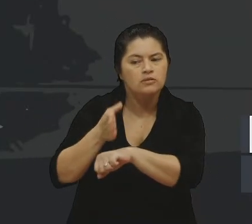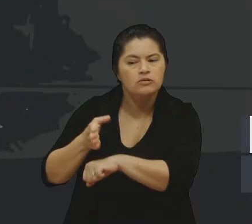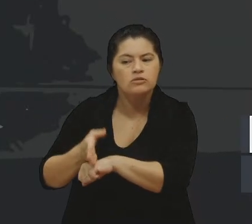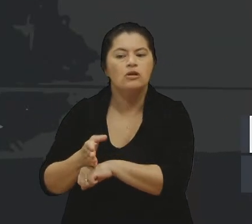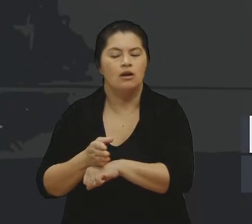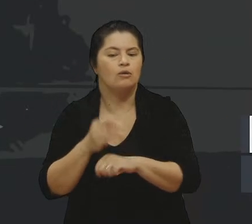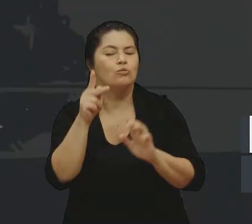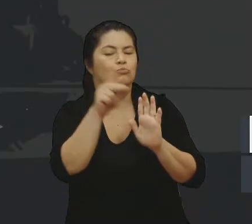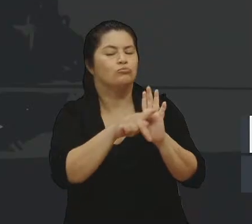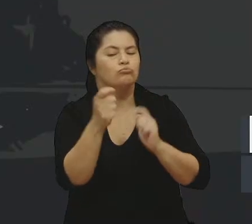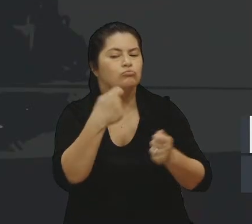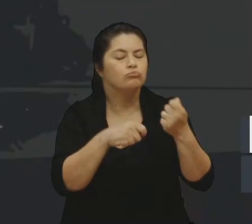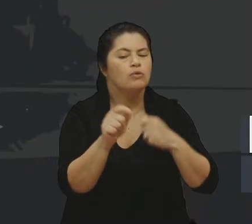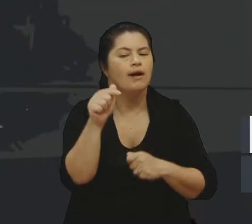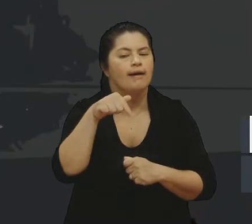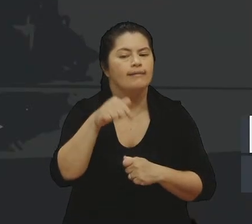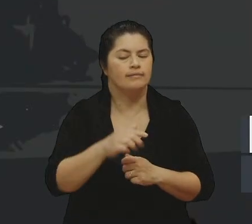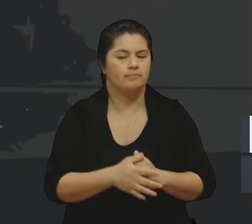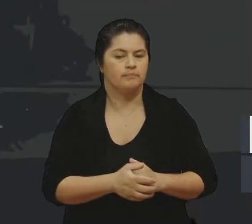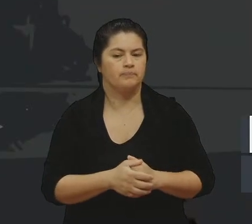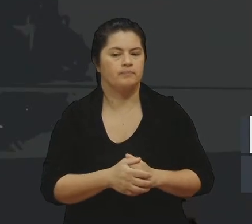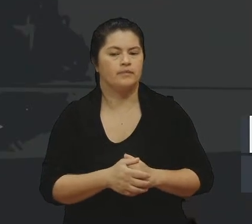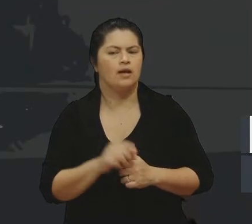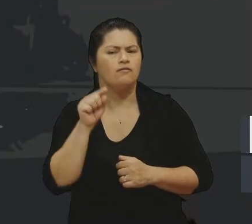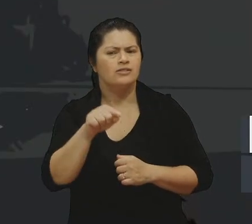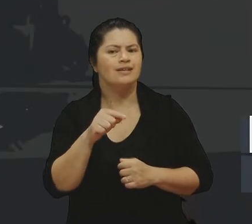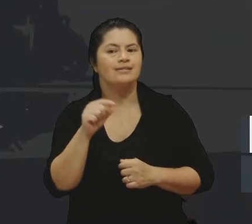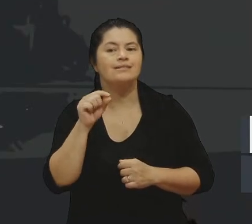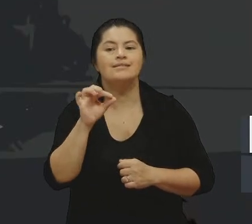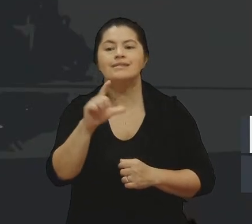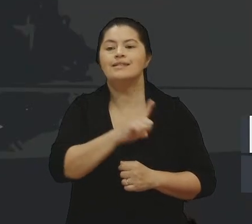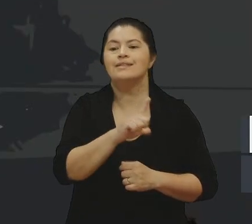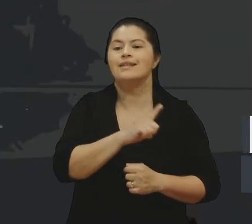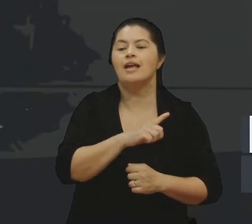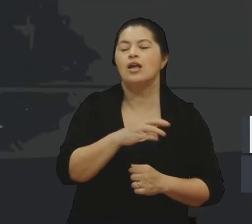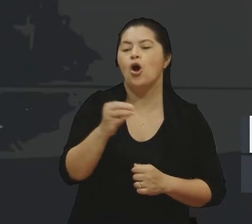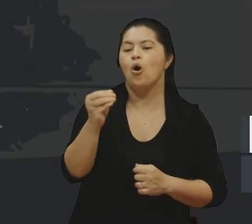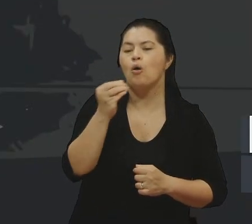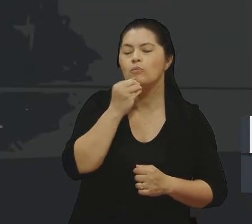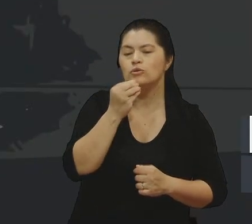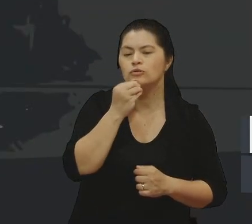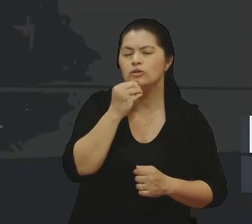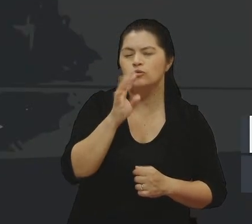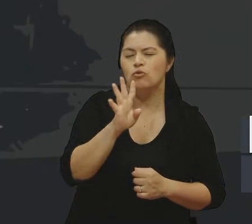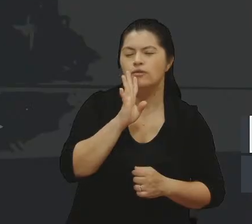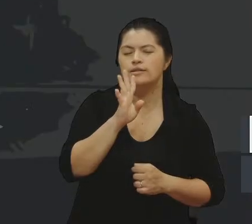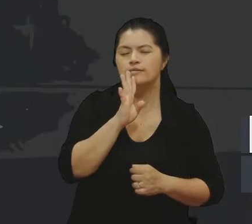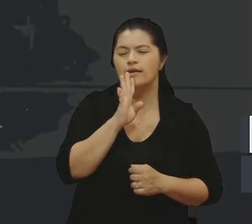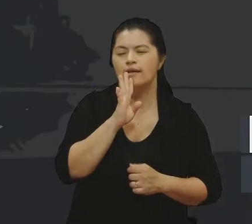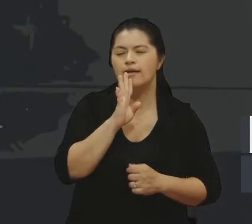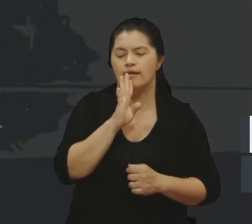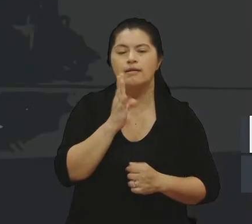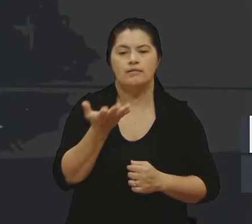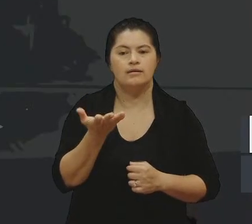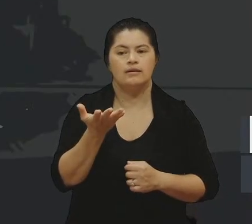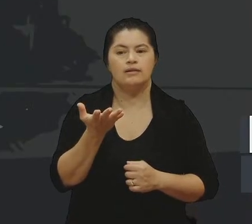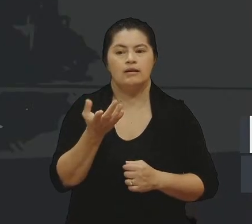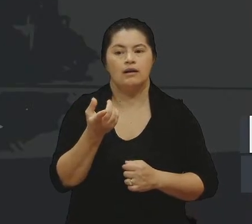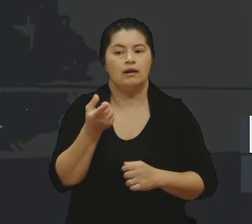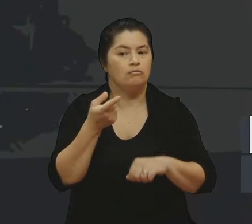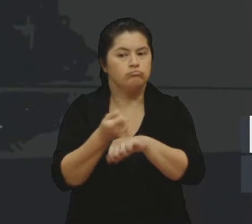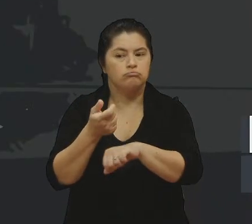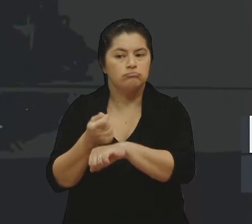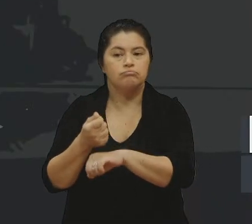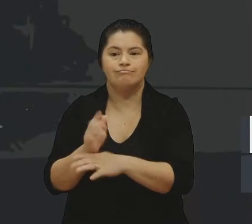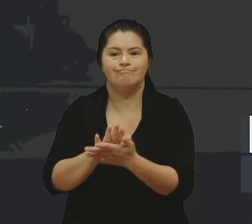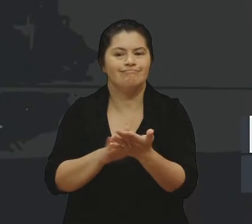esse. Vocês têm a chance de ter conhecimento, acesso a conhecimento sem custo aqui. A gente